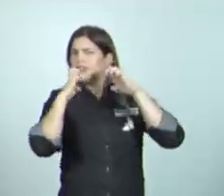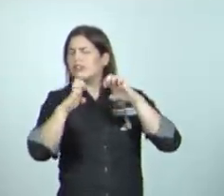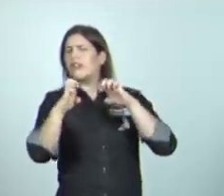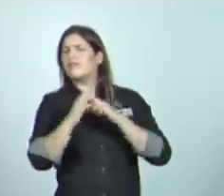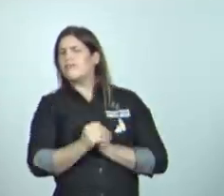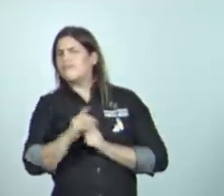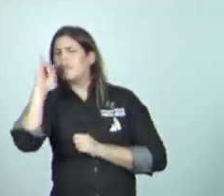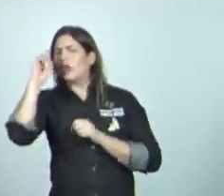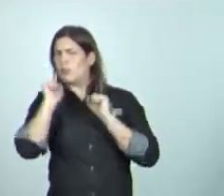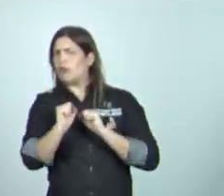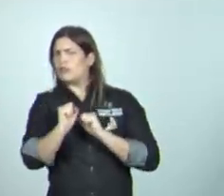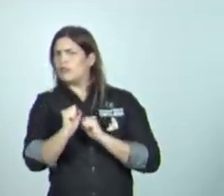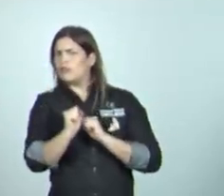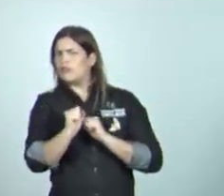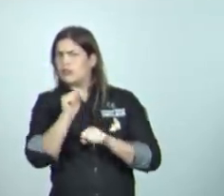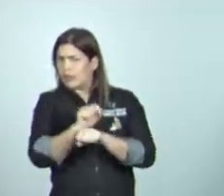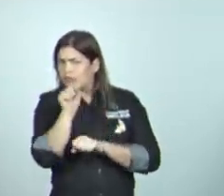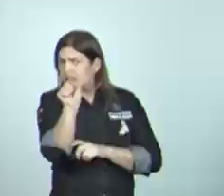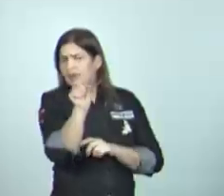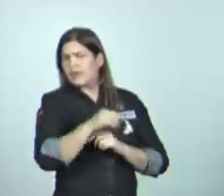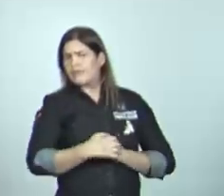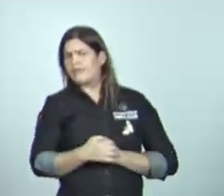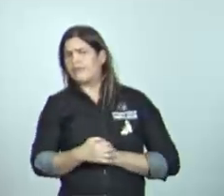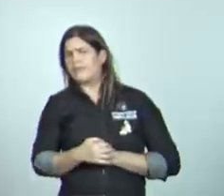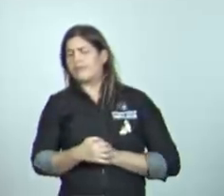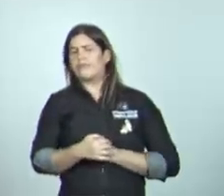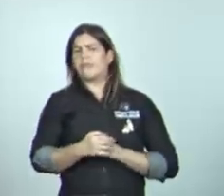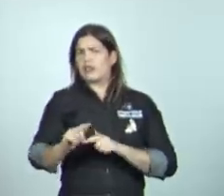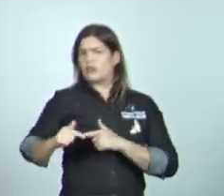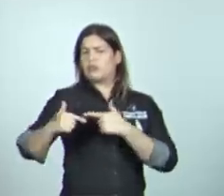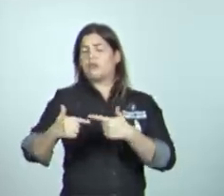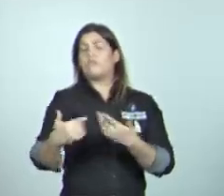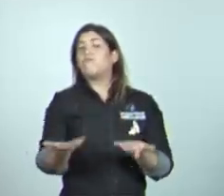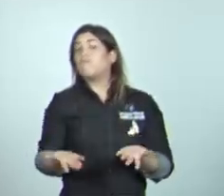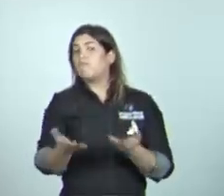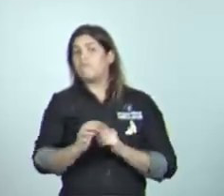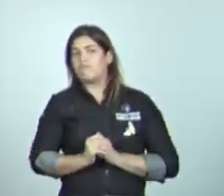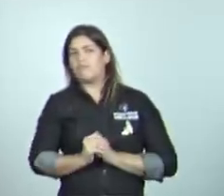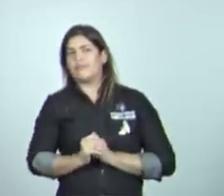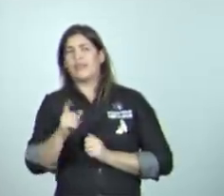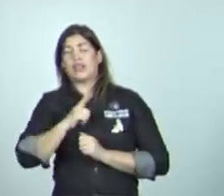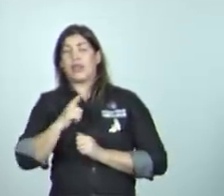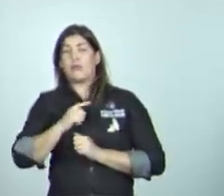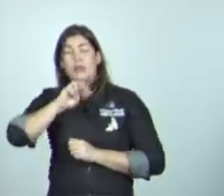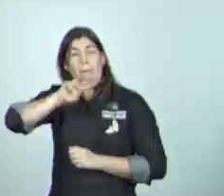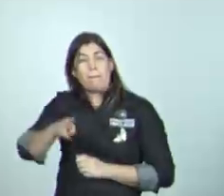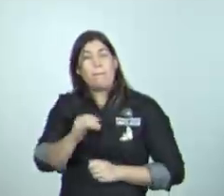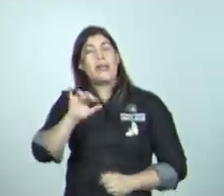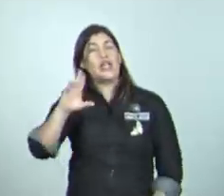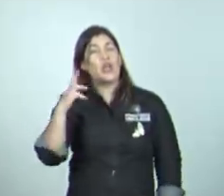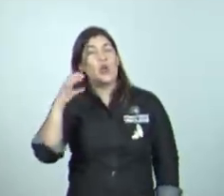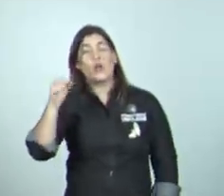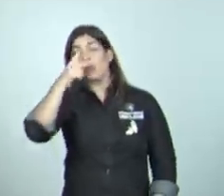nós estamos aqui agora com pessoas que acompanham do culto mas nós temos ainda milhões de pessoas no brasil que